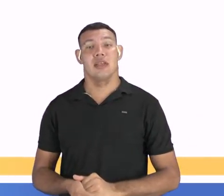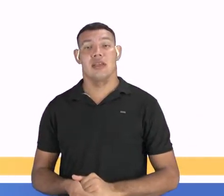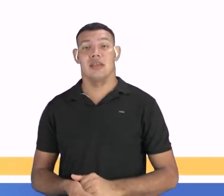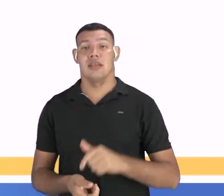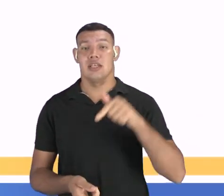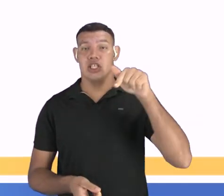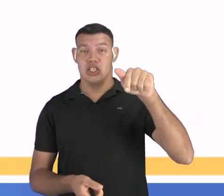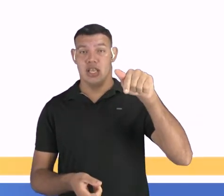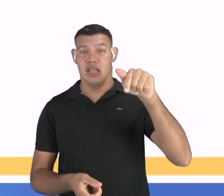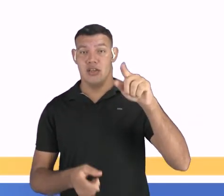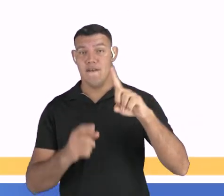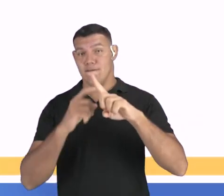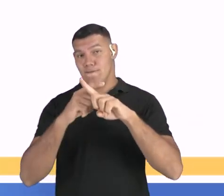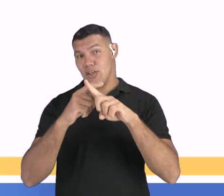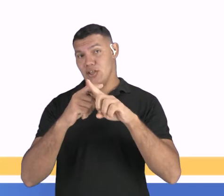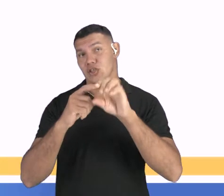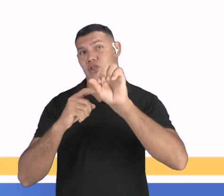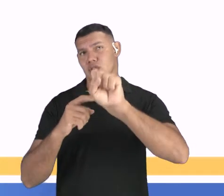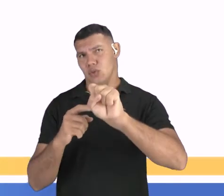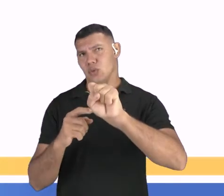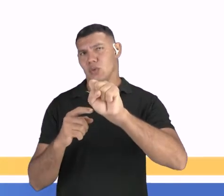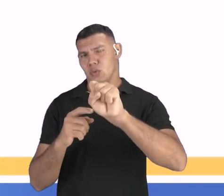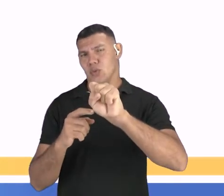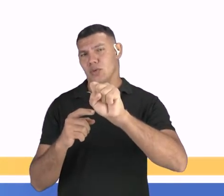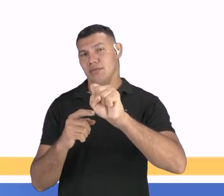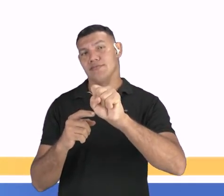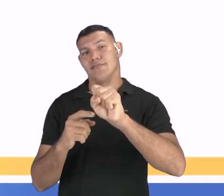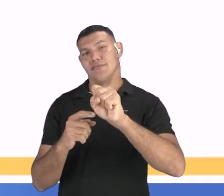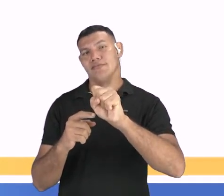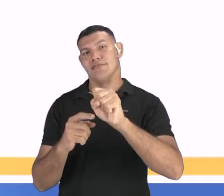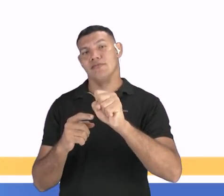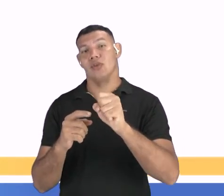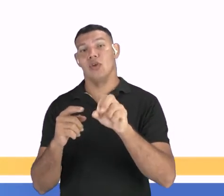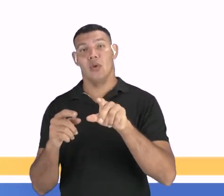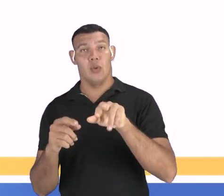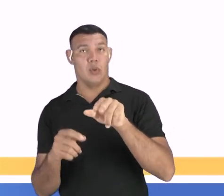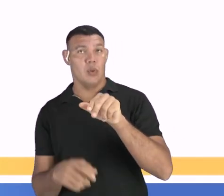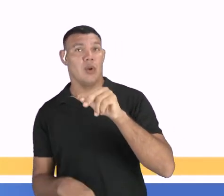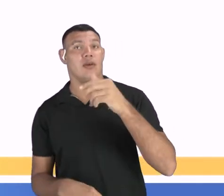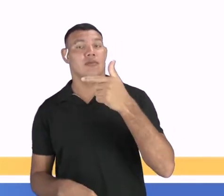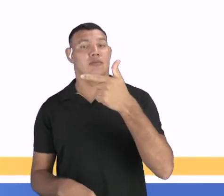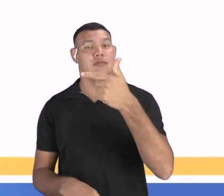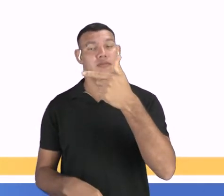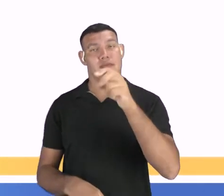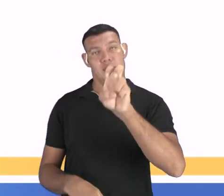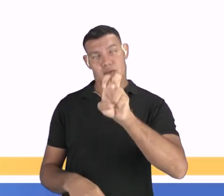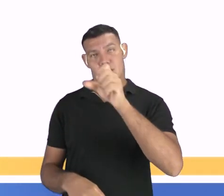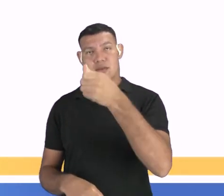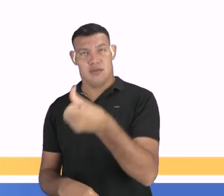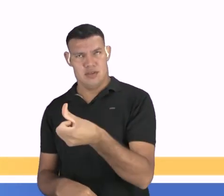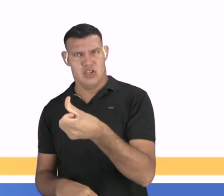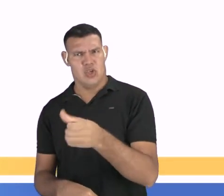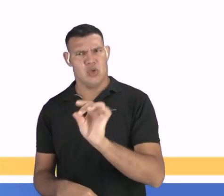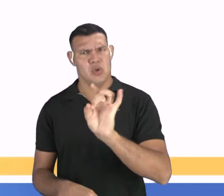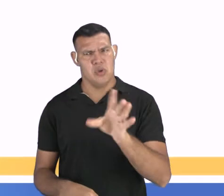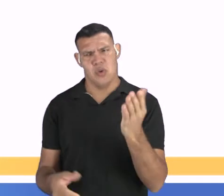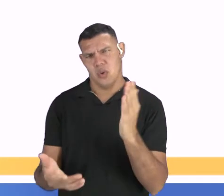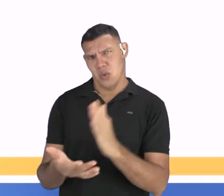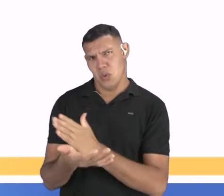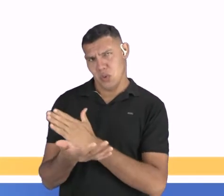8, 56. E assim, né? Infinitamente aí. Mas listamos aqui apenas os primeiros múltiplos desse